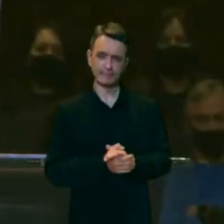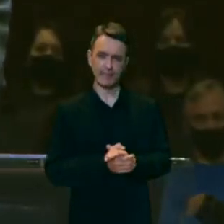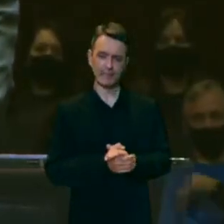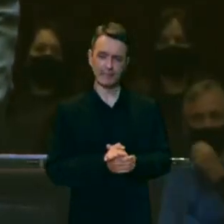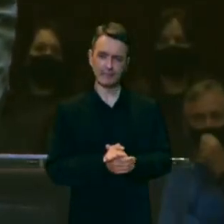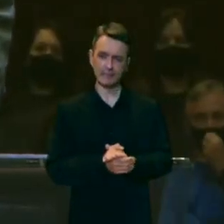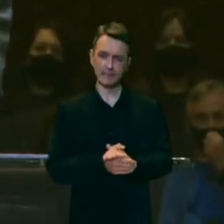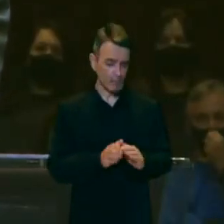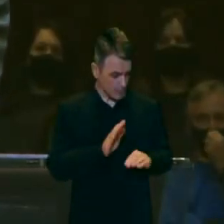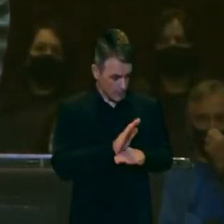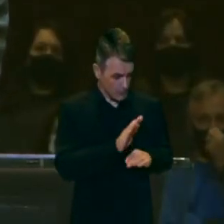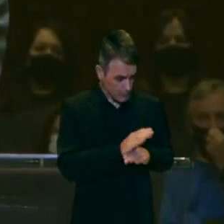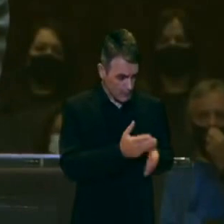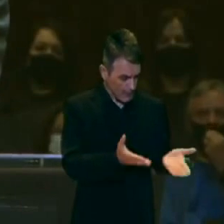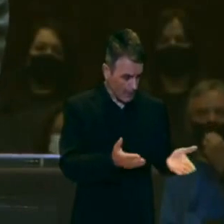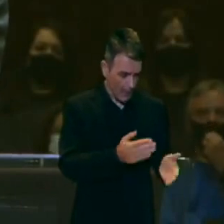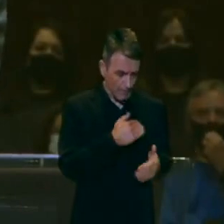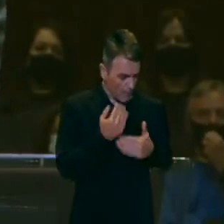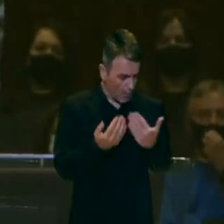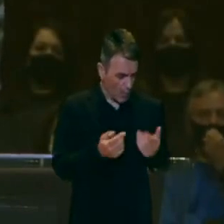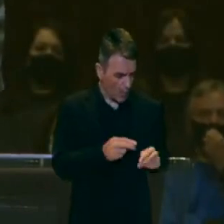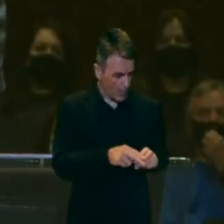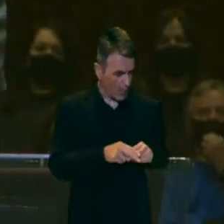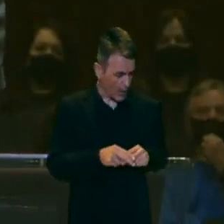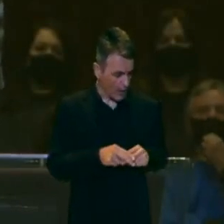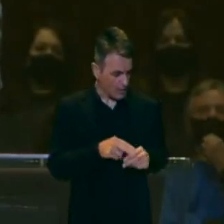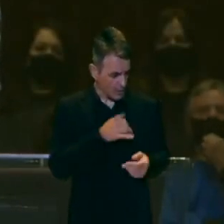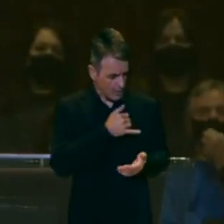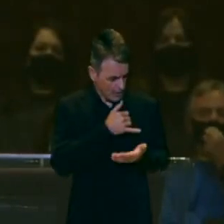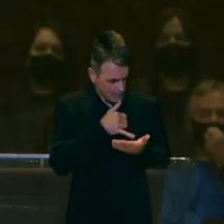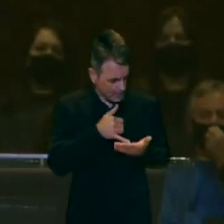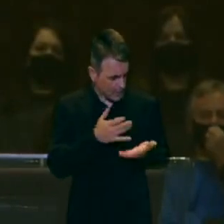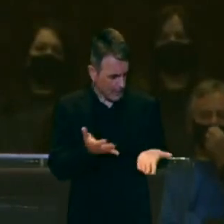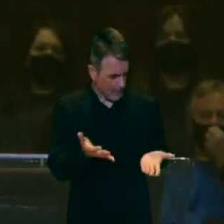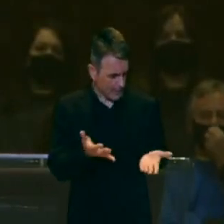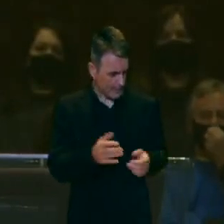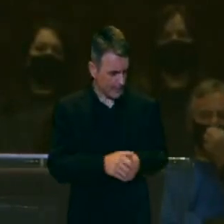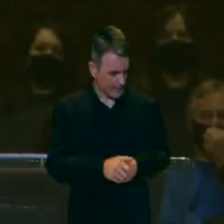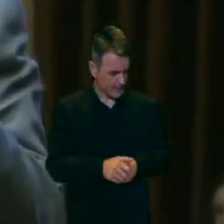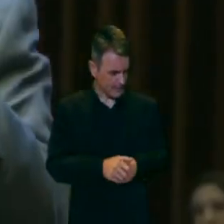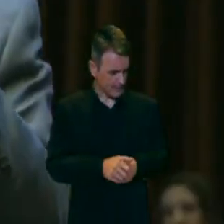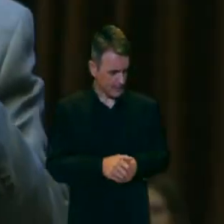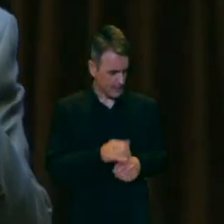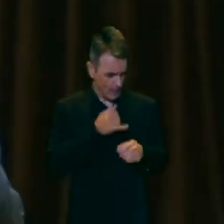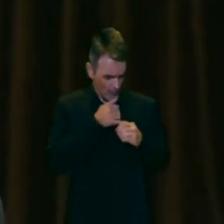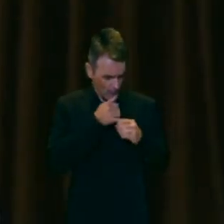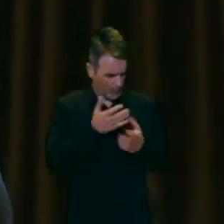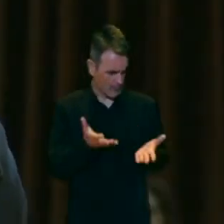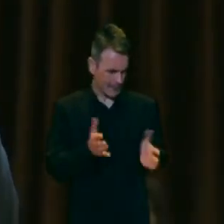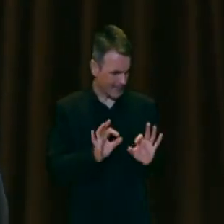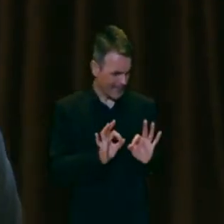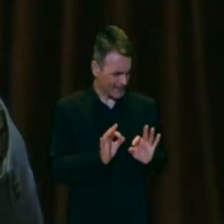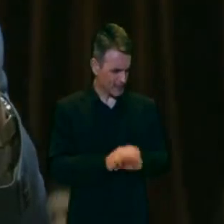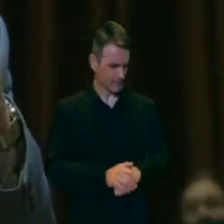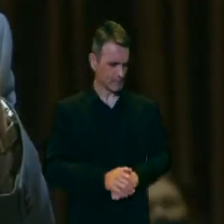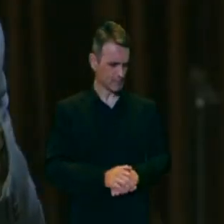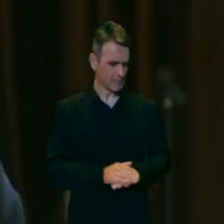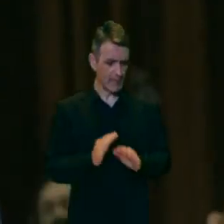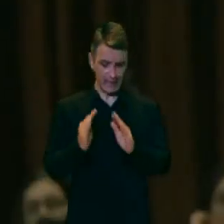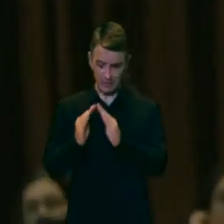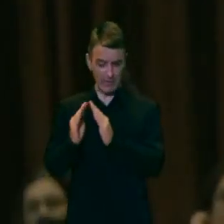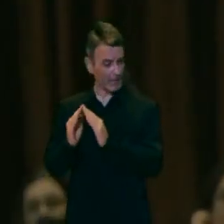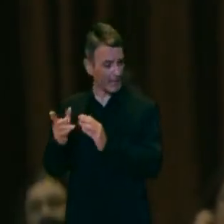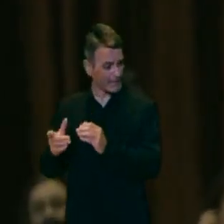que você morra por causa do crack. E nós preparamos para você uma casa segura, é de